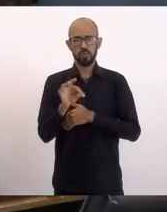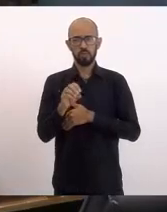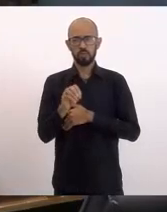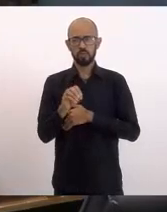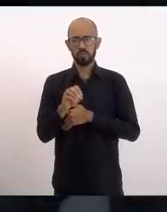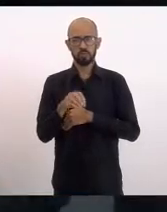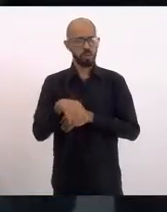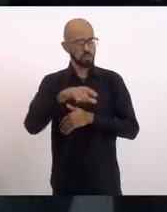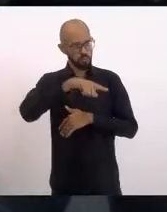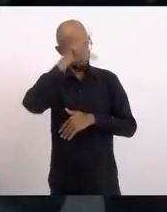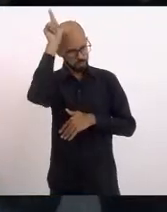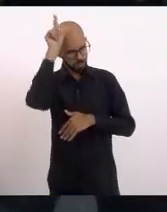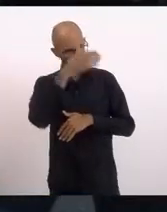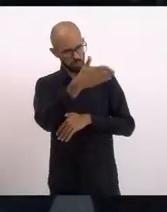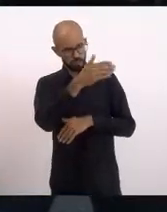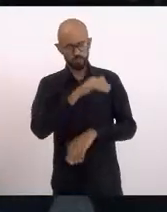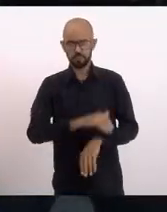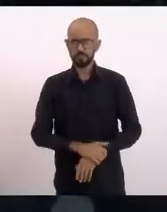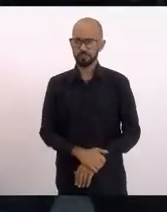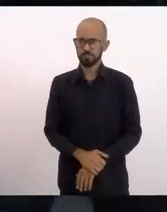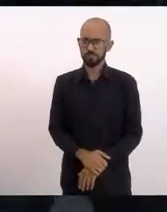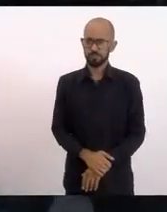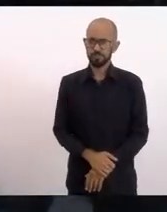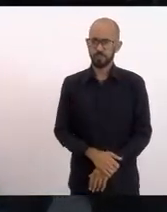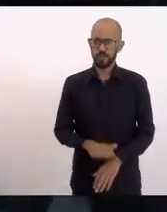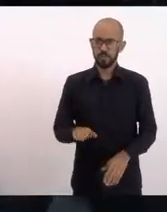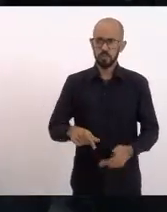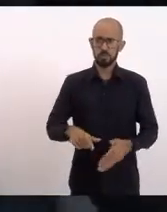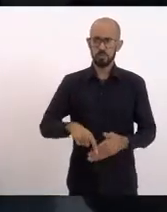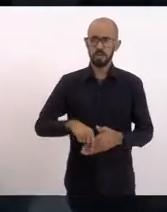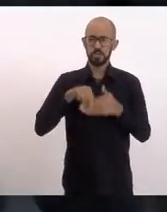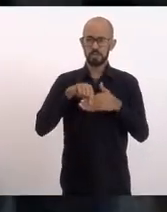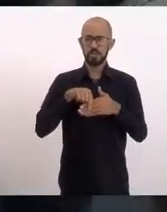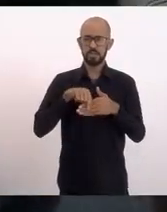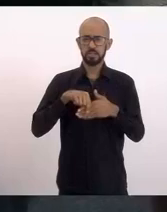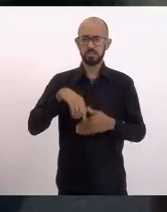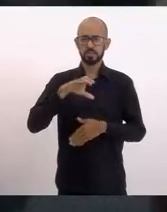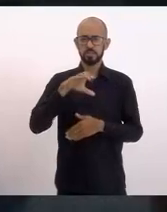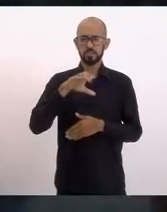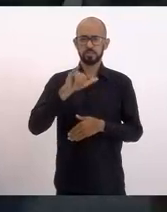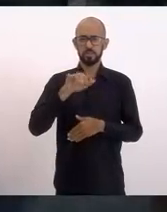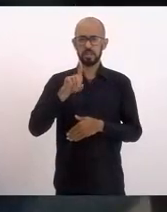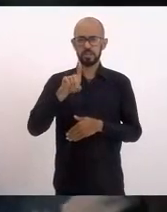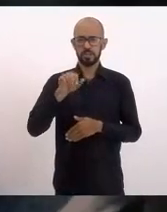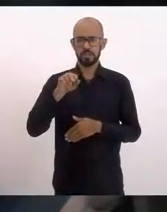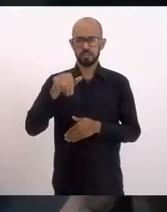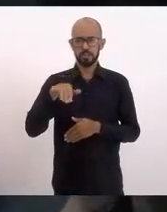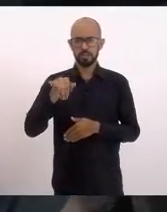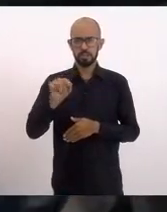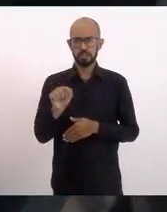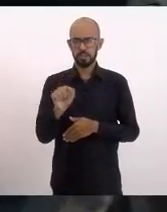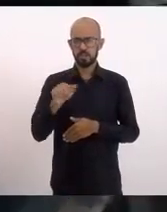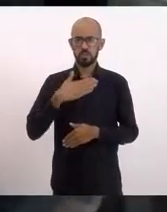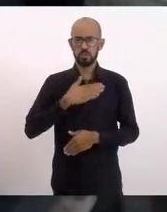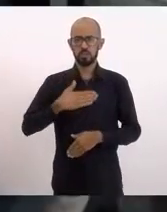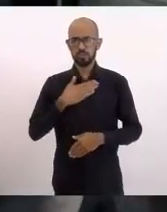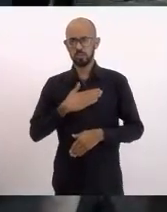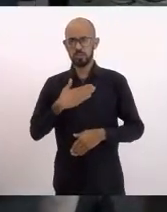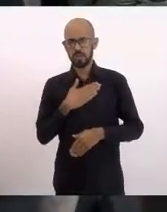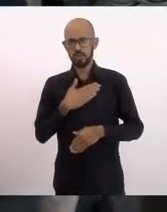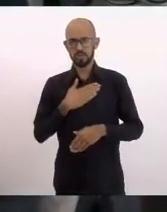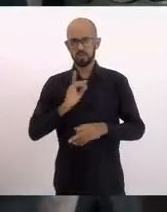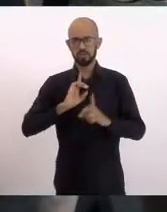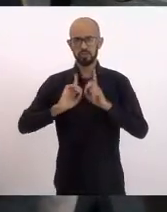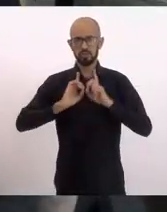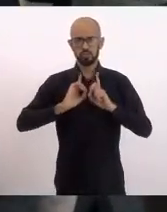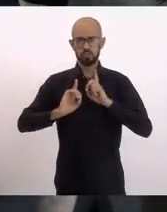Senhor presidente, pela liderança do Cidadania, gostaria de discutir